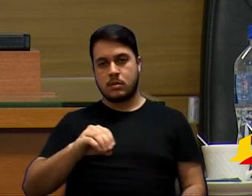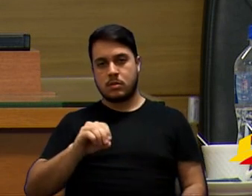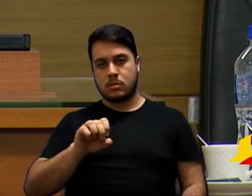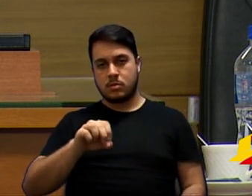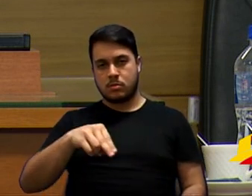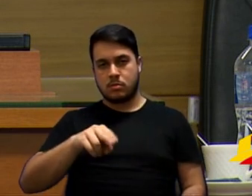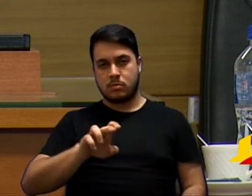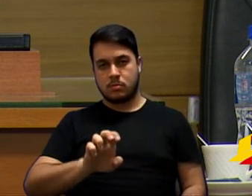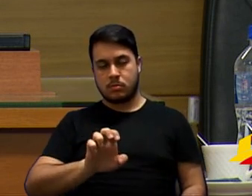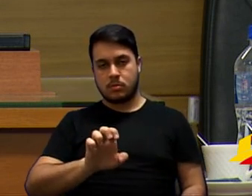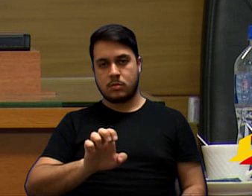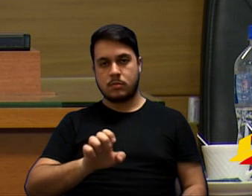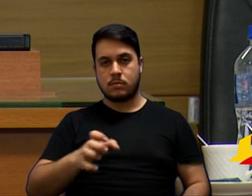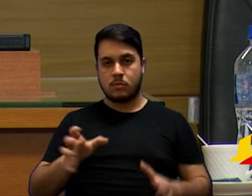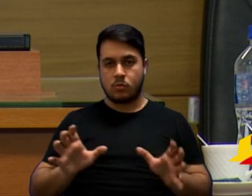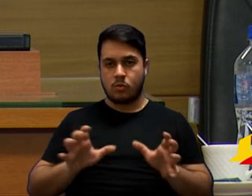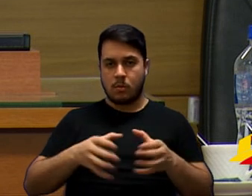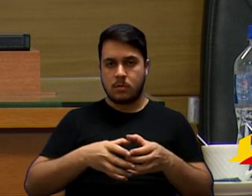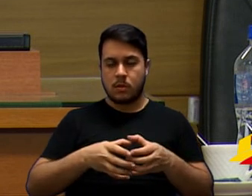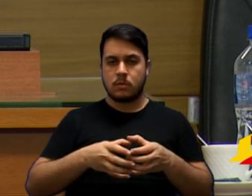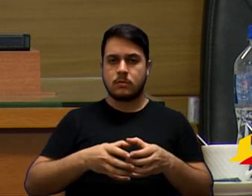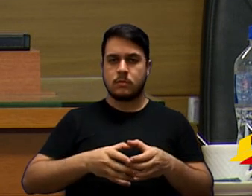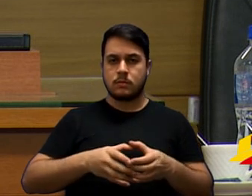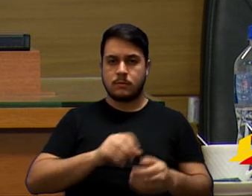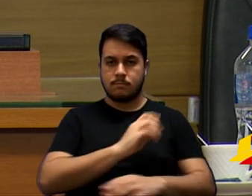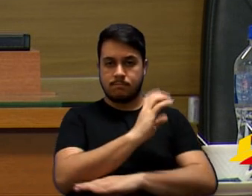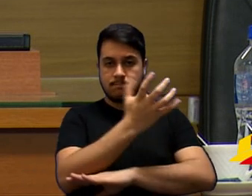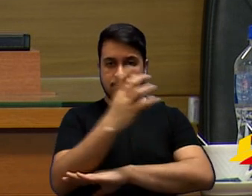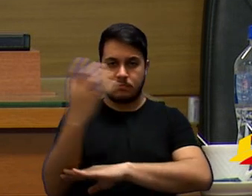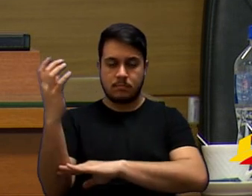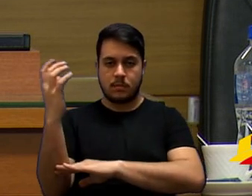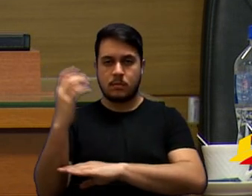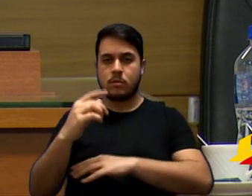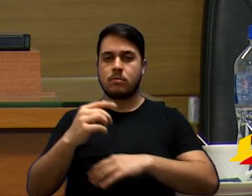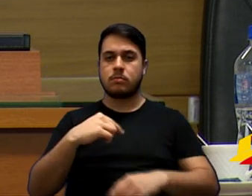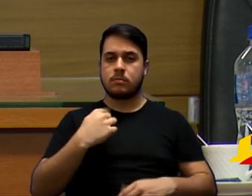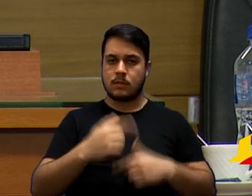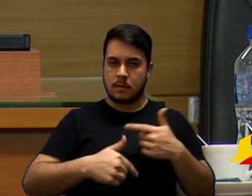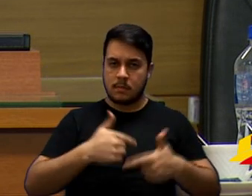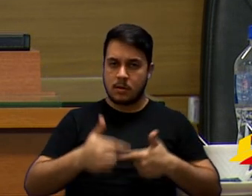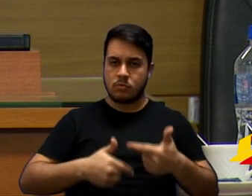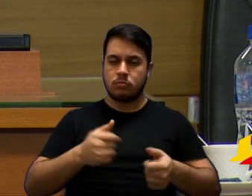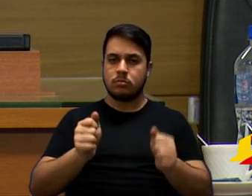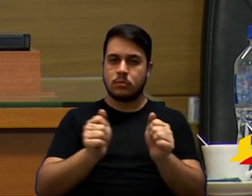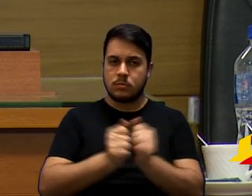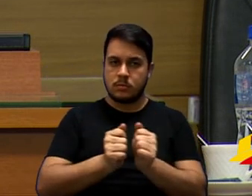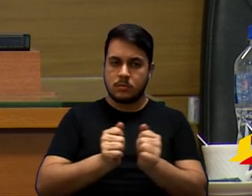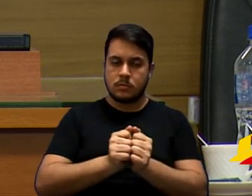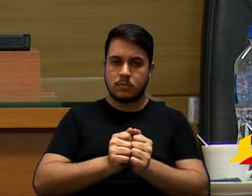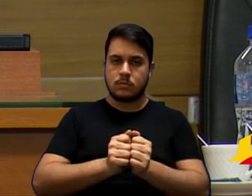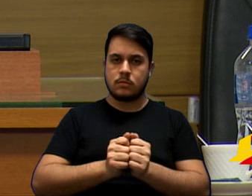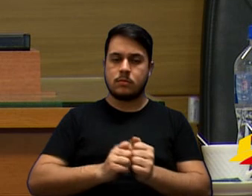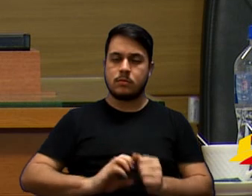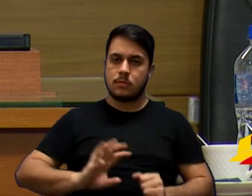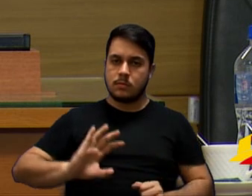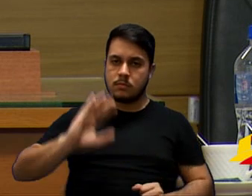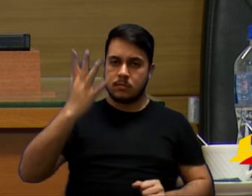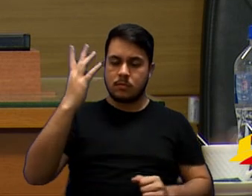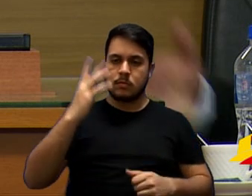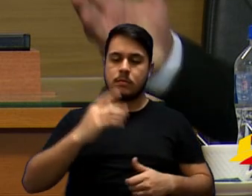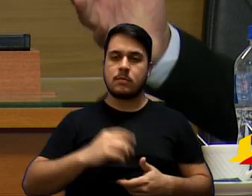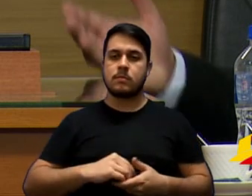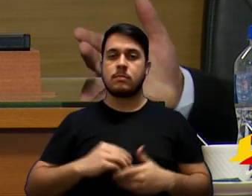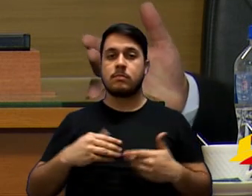da comissão de meio ambiente e trabalhando junto né nessas questões e em